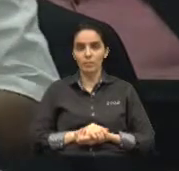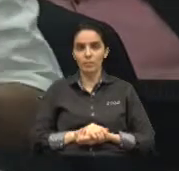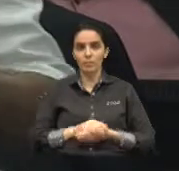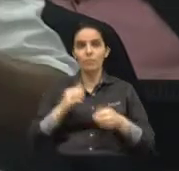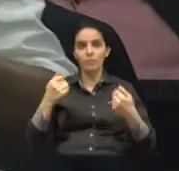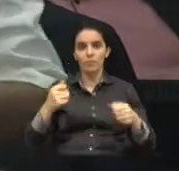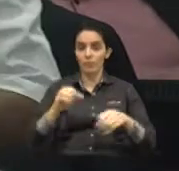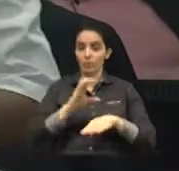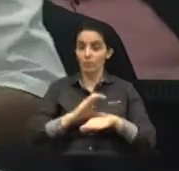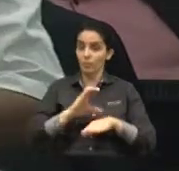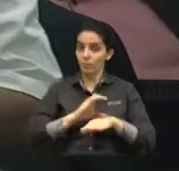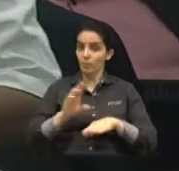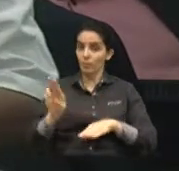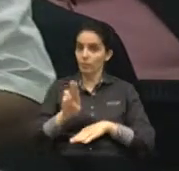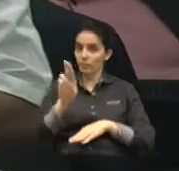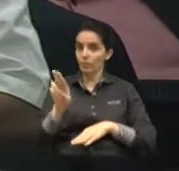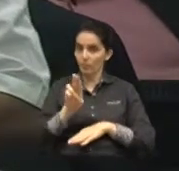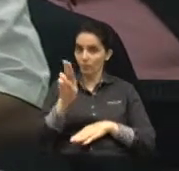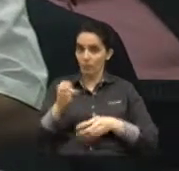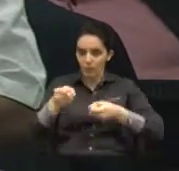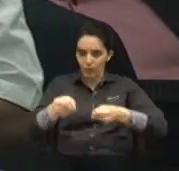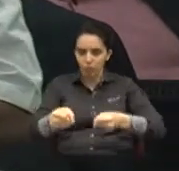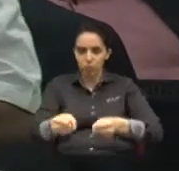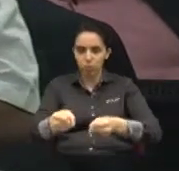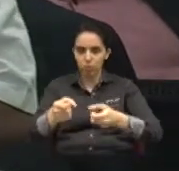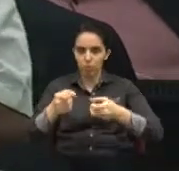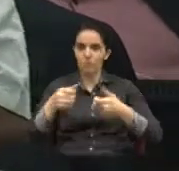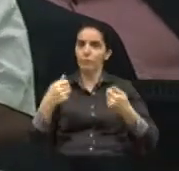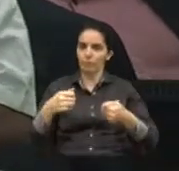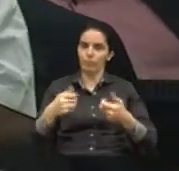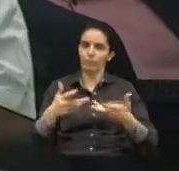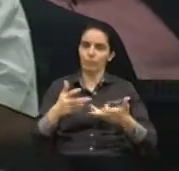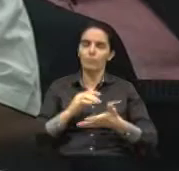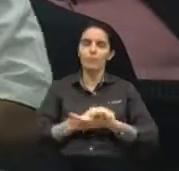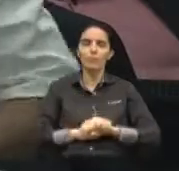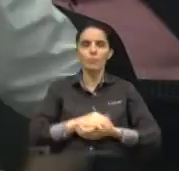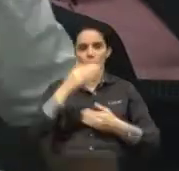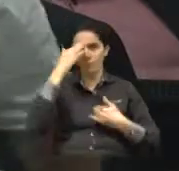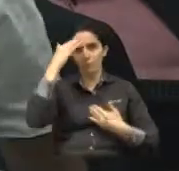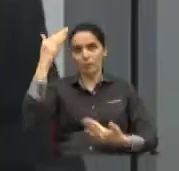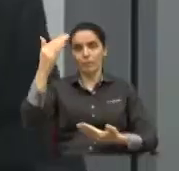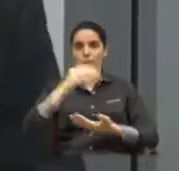para saber usar o desfibrilador, tinha que ter. Muito obrigado.